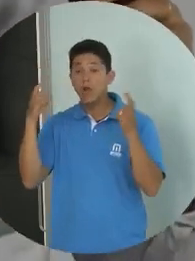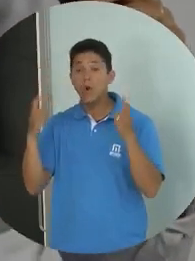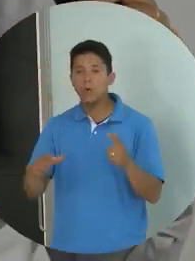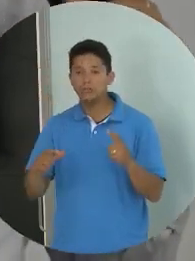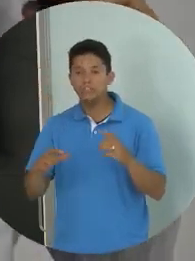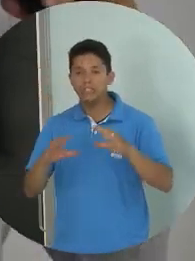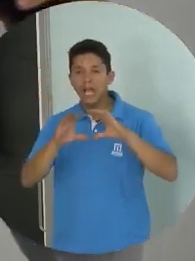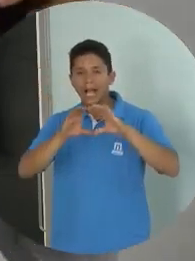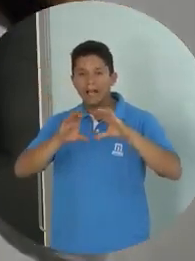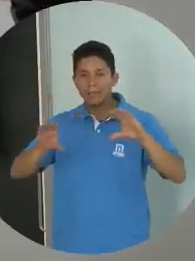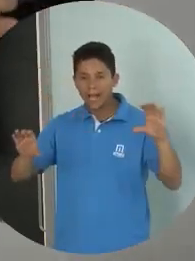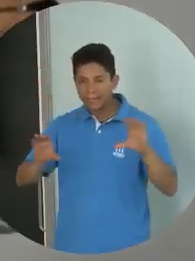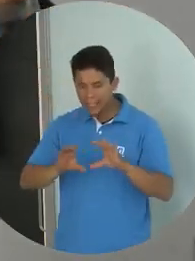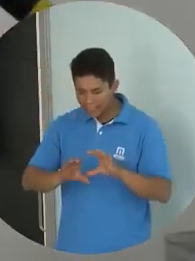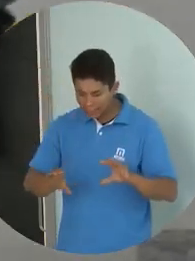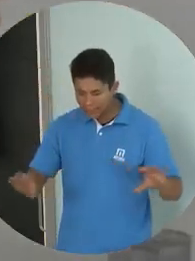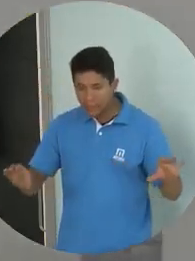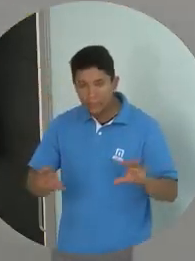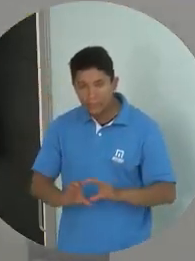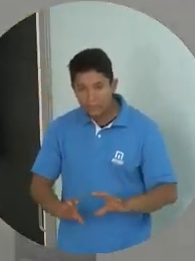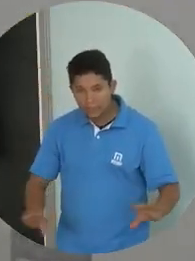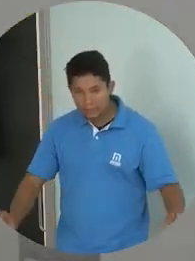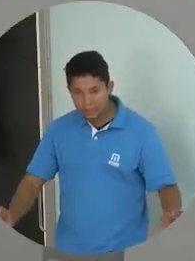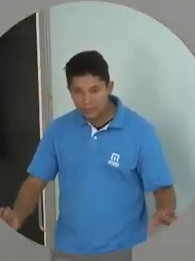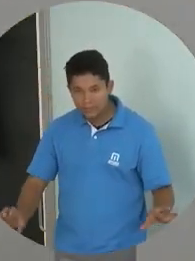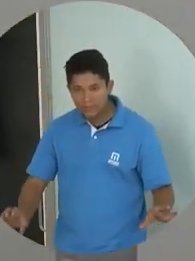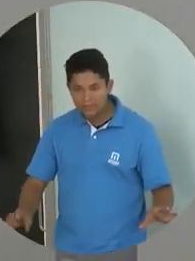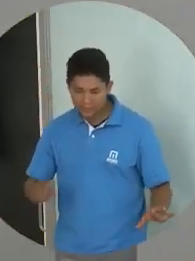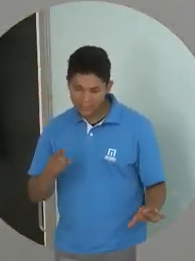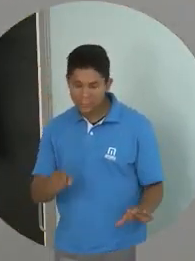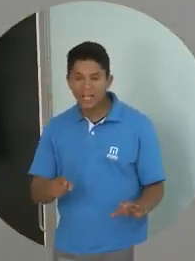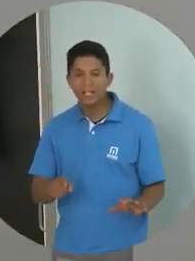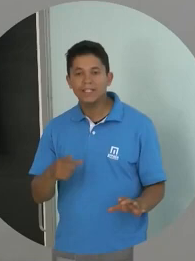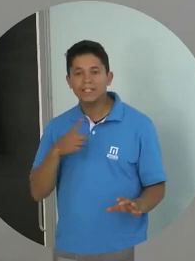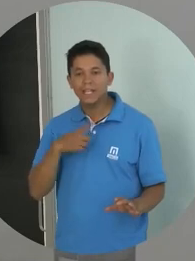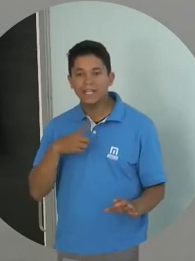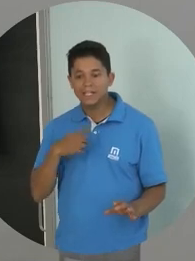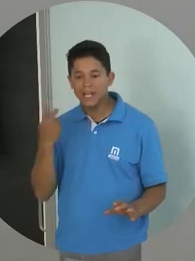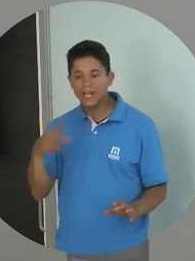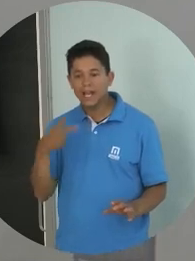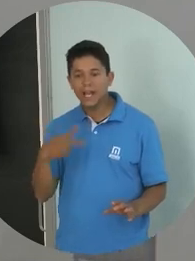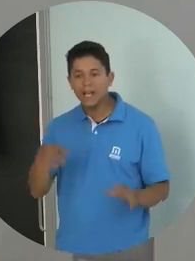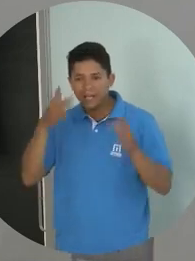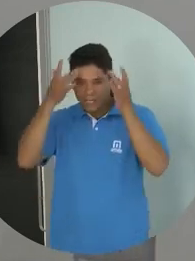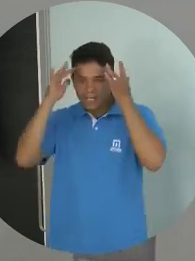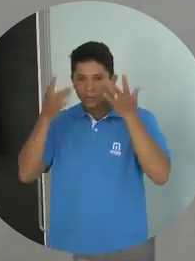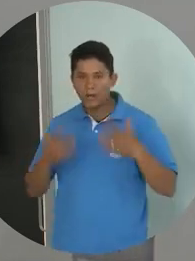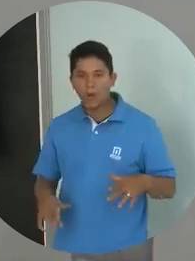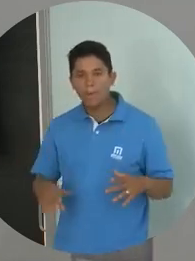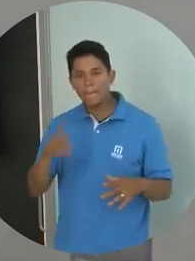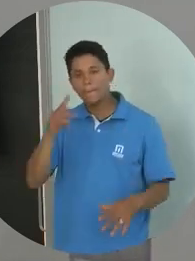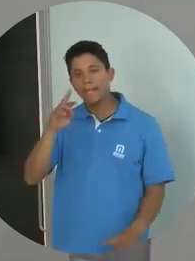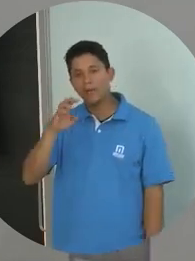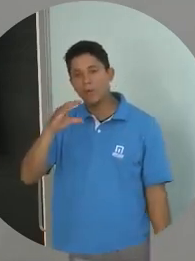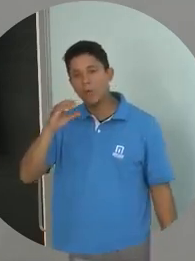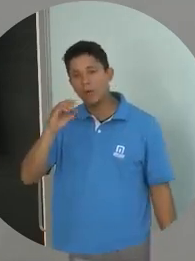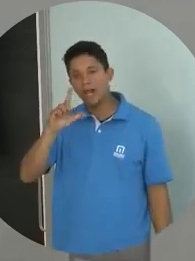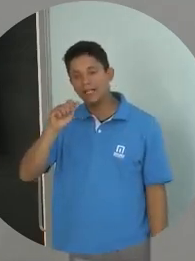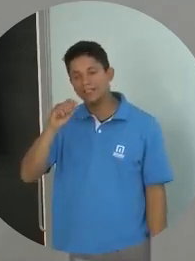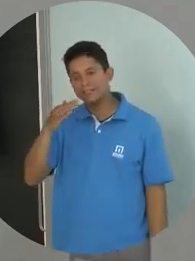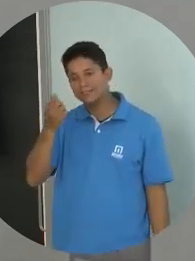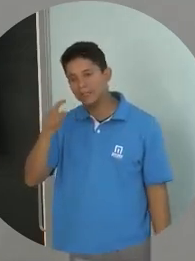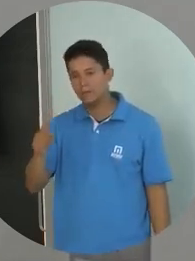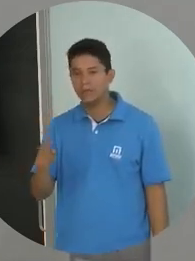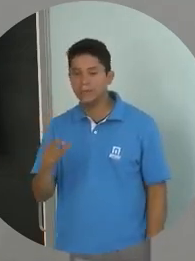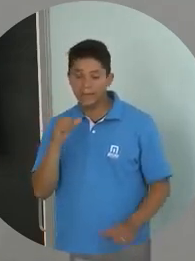camadas que já configuram uma percolação natural para não mudar o estado de comportamento da